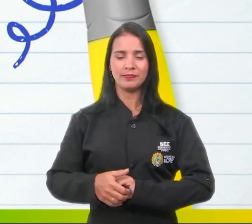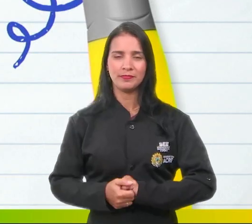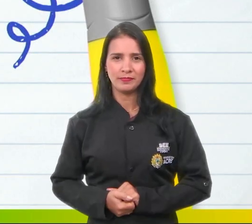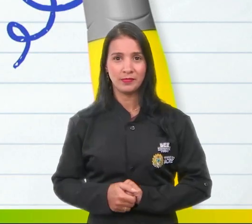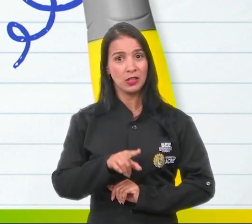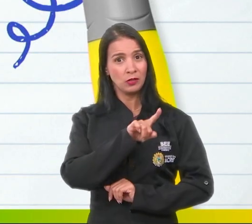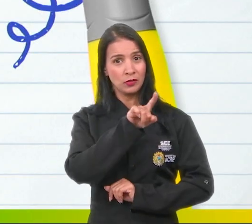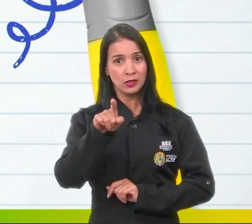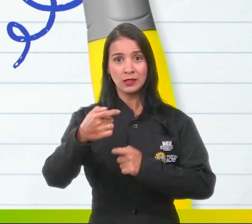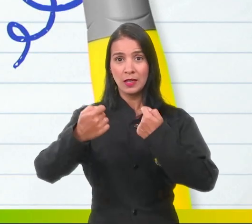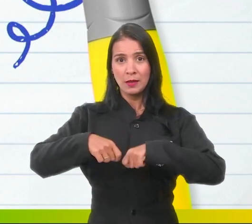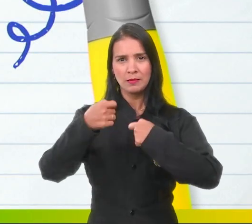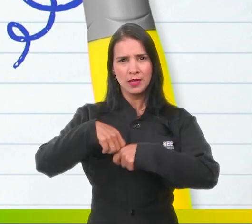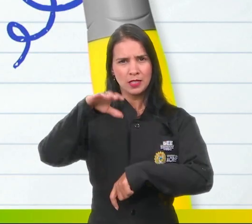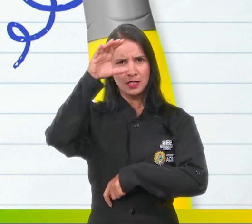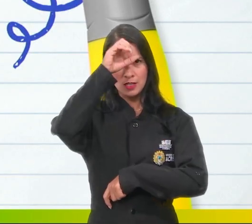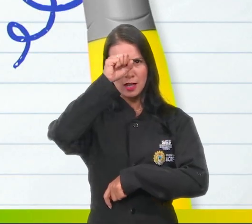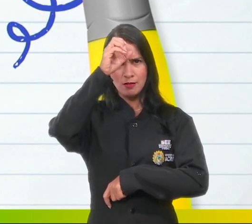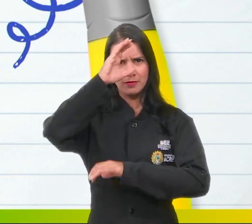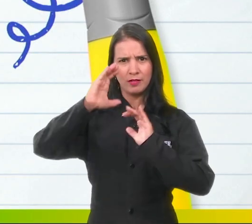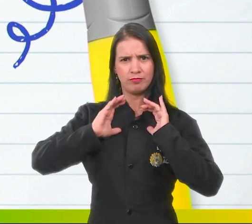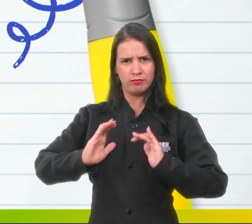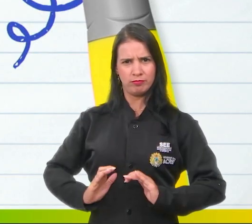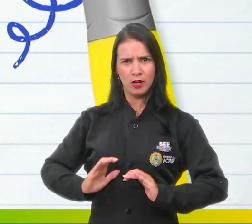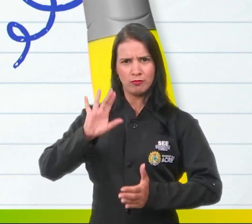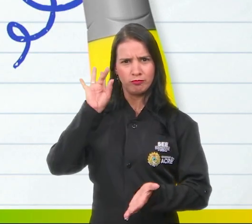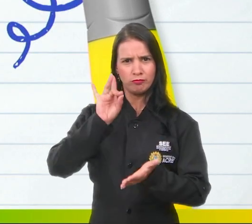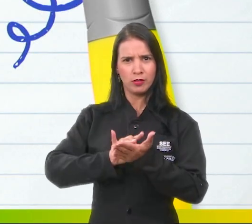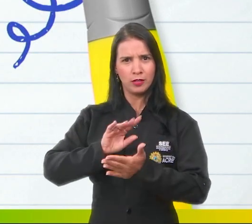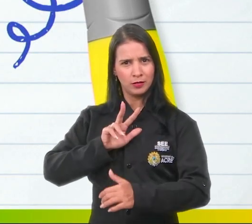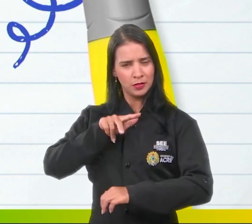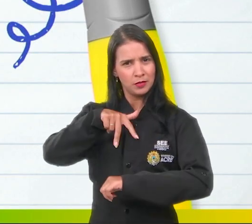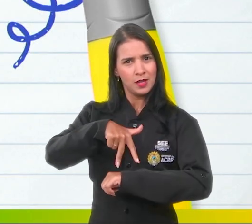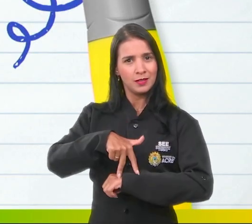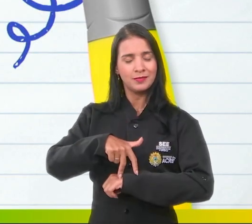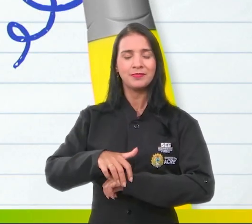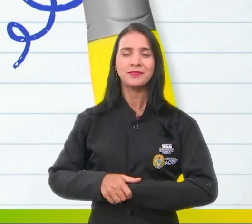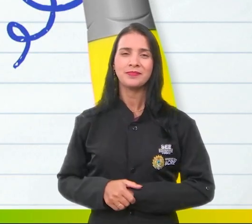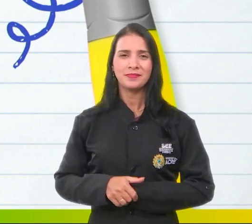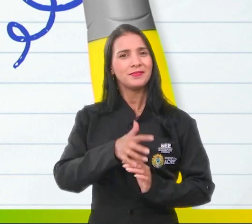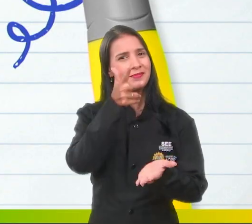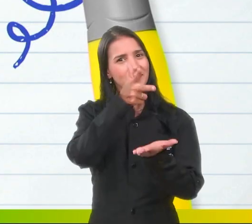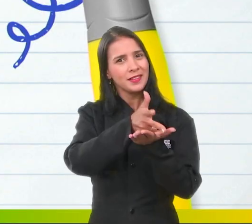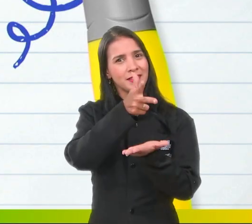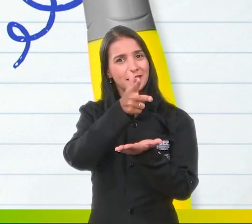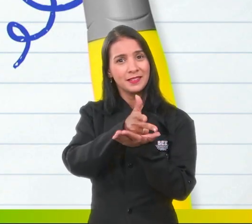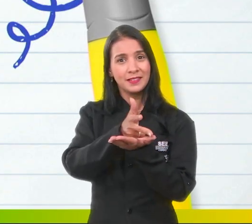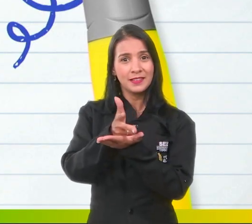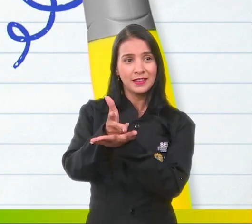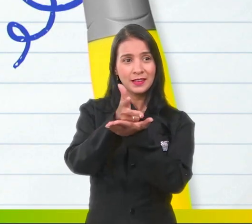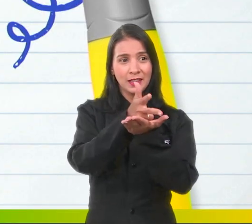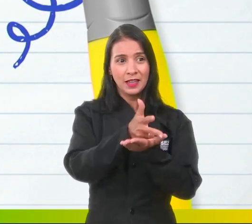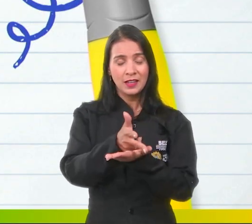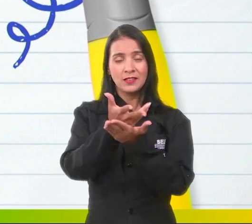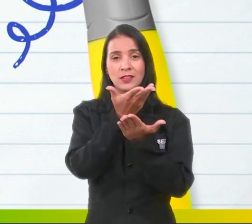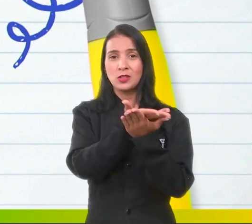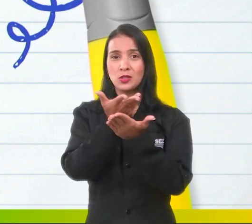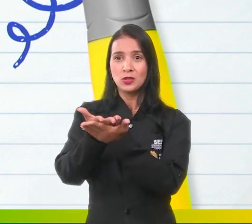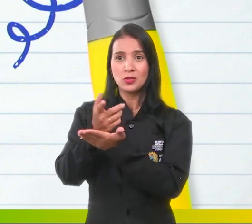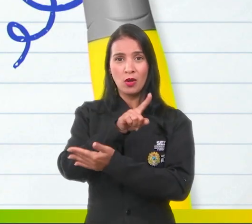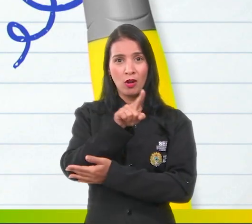aprenda a ser um cidadão de fato. E nesta videoaula você aprendeu o quê? As